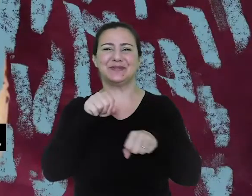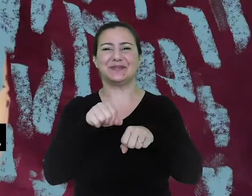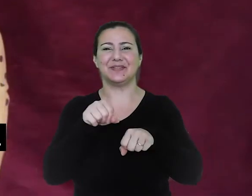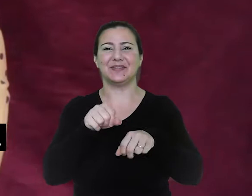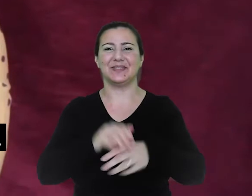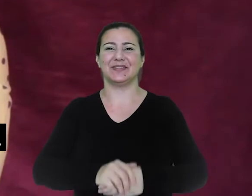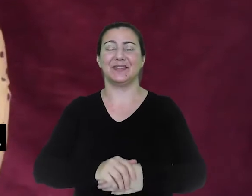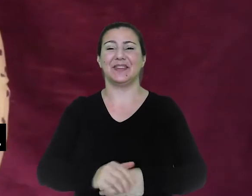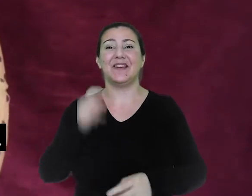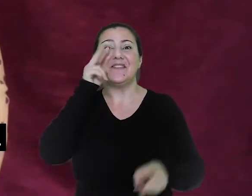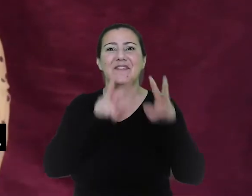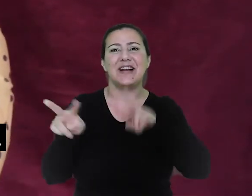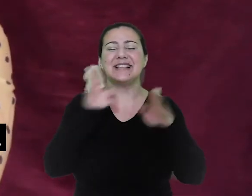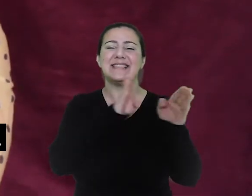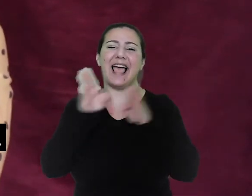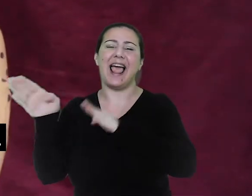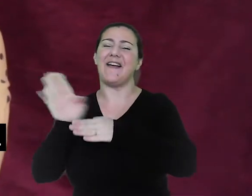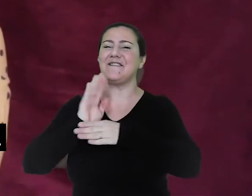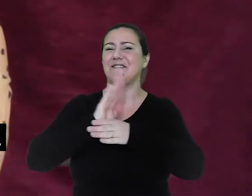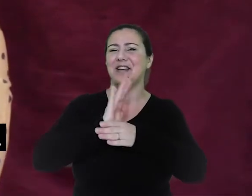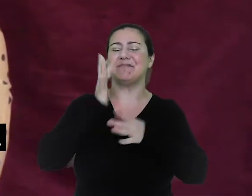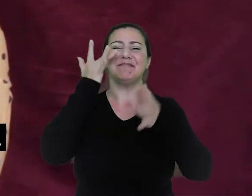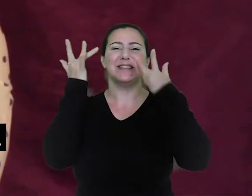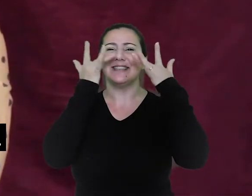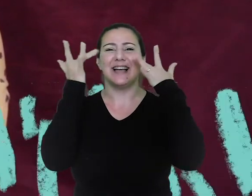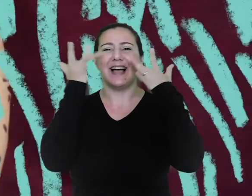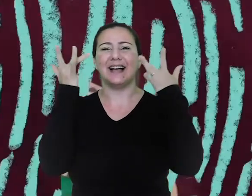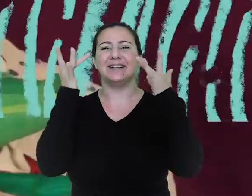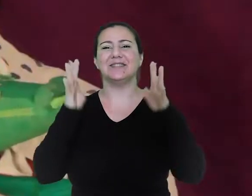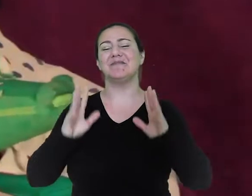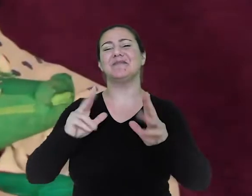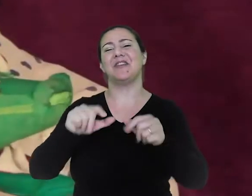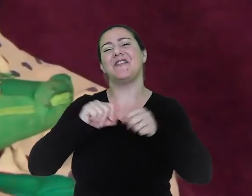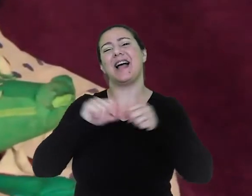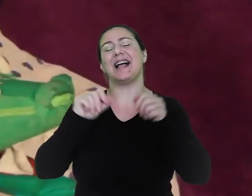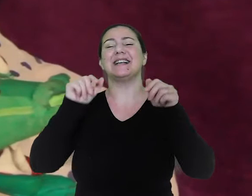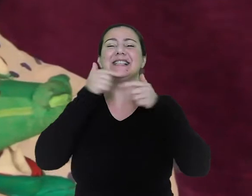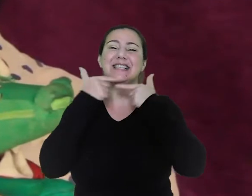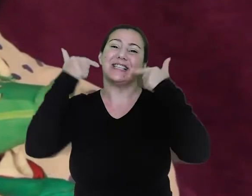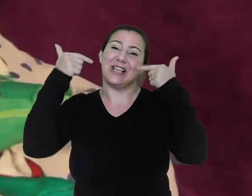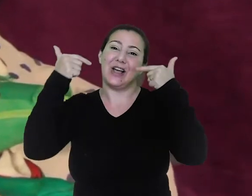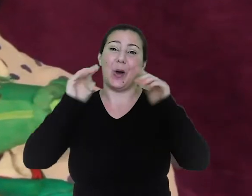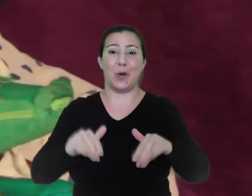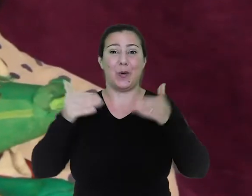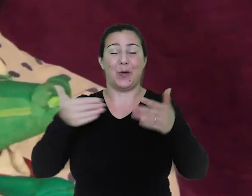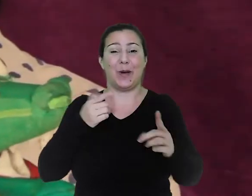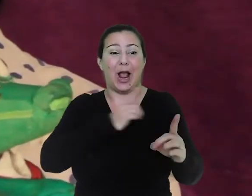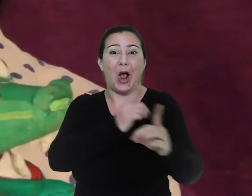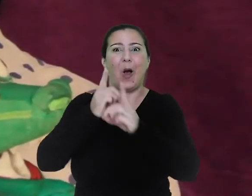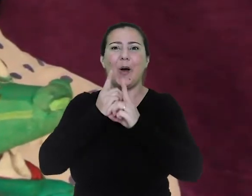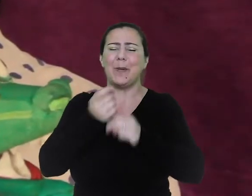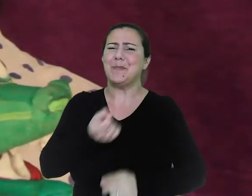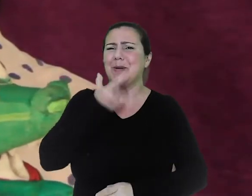nela pegar leite zona do meteorito que melhorar mas o cansaço sorrir quando conta um